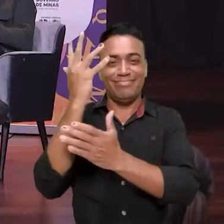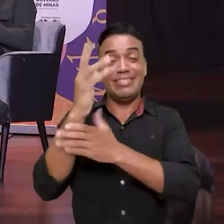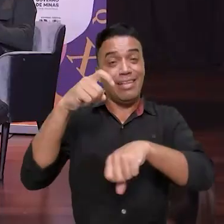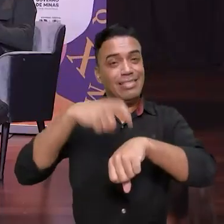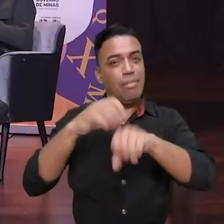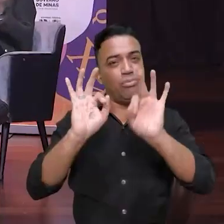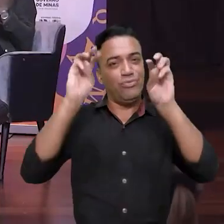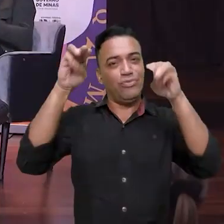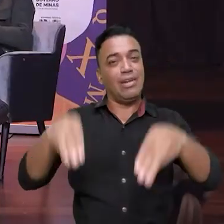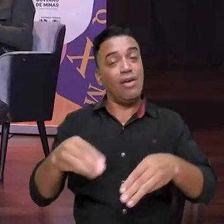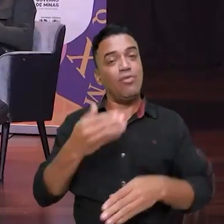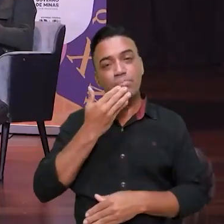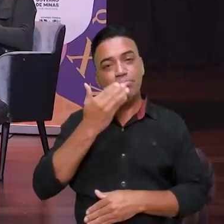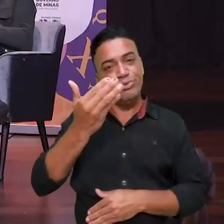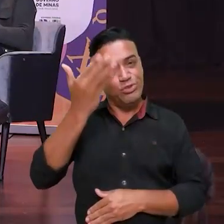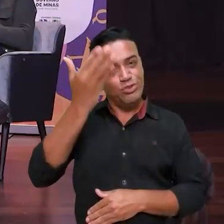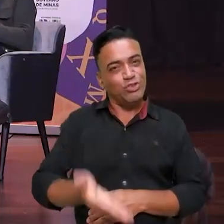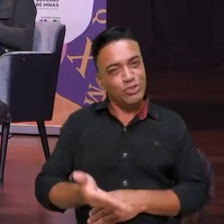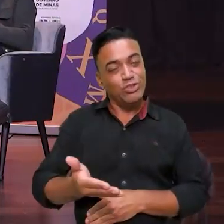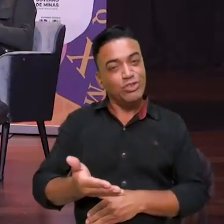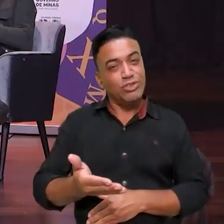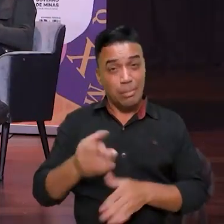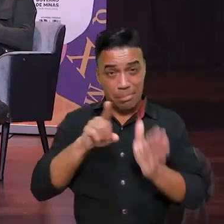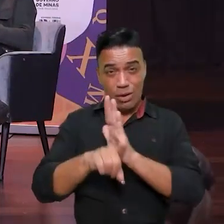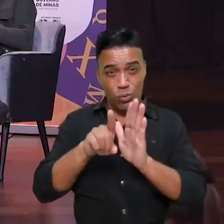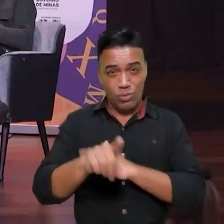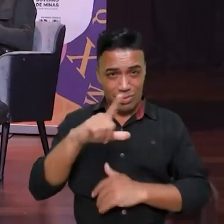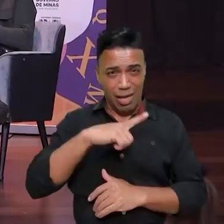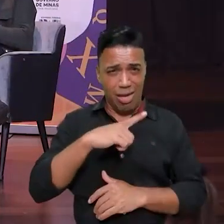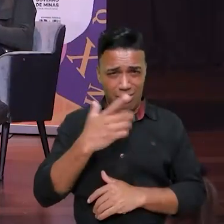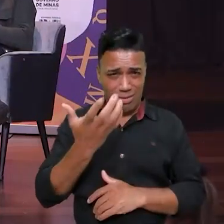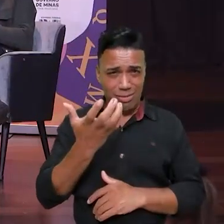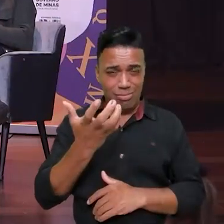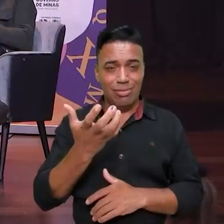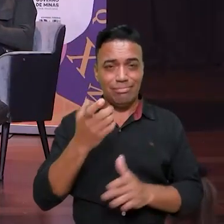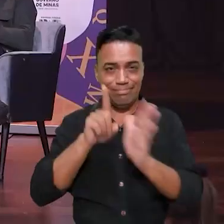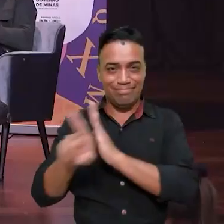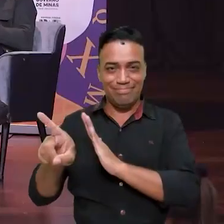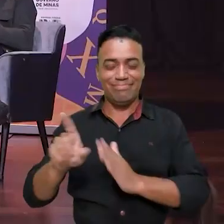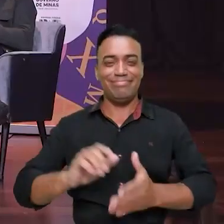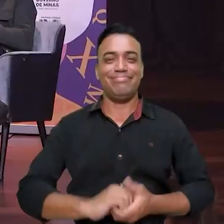Nosso tempo acabou, vou te pedir. Tem mais perguntas? Alguém quer perguntar?